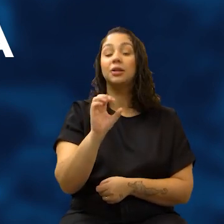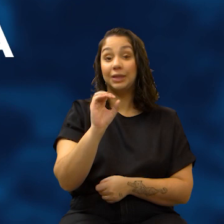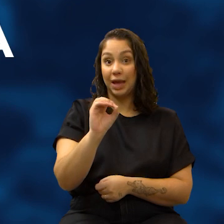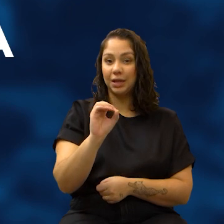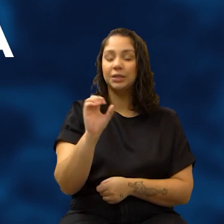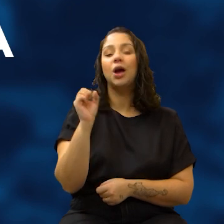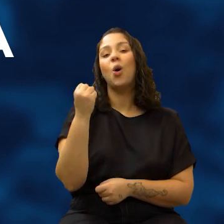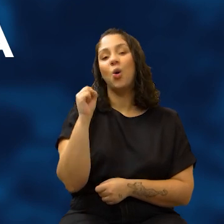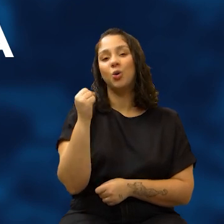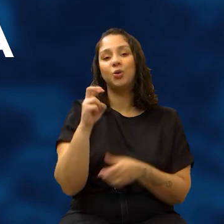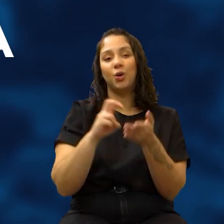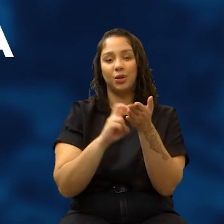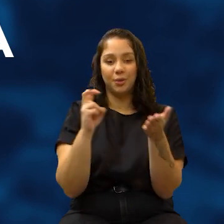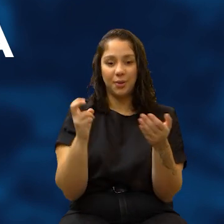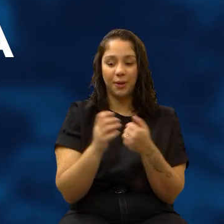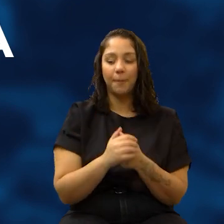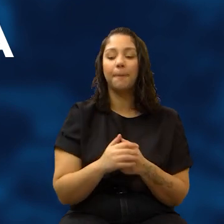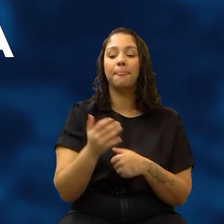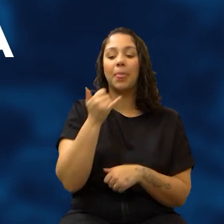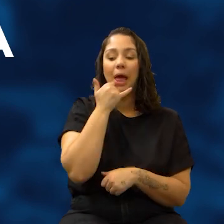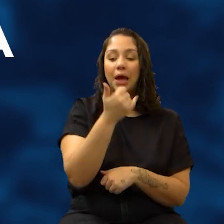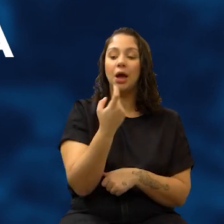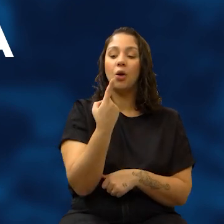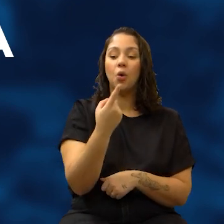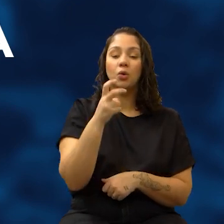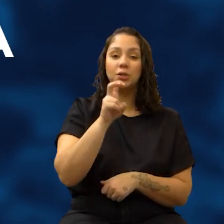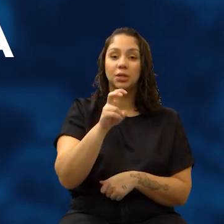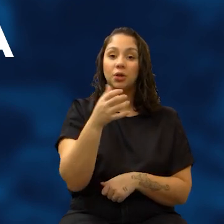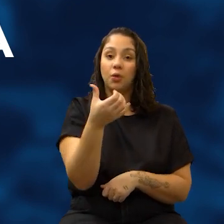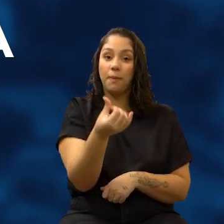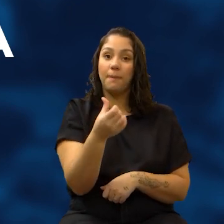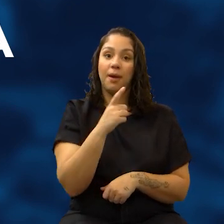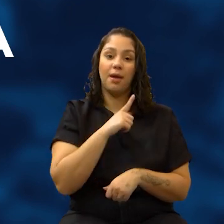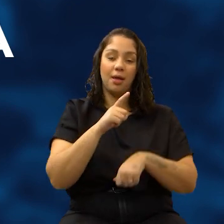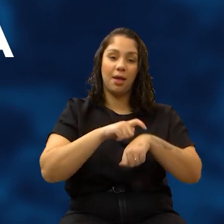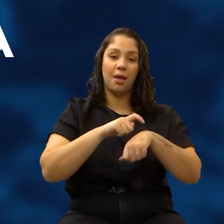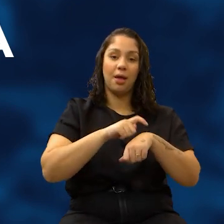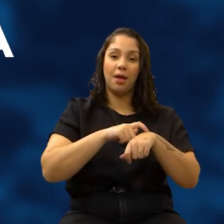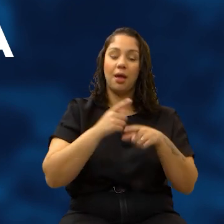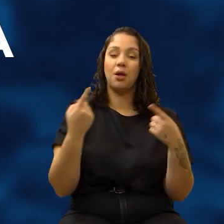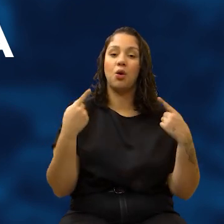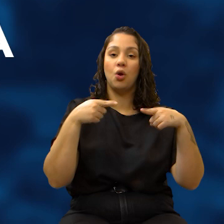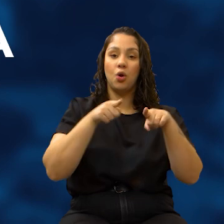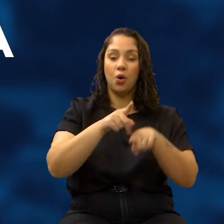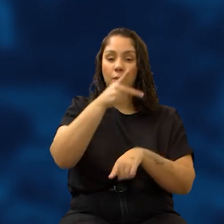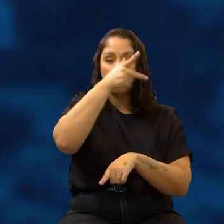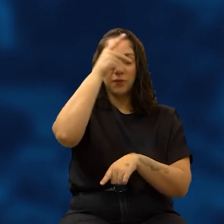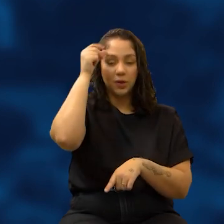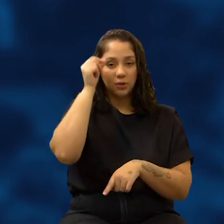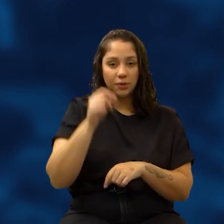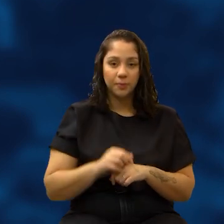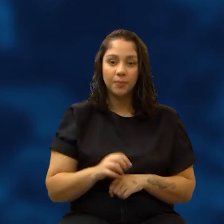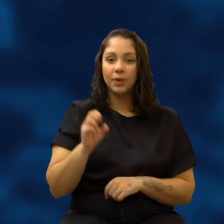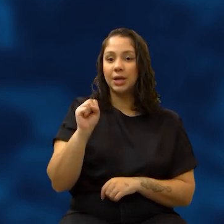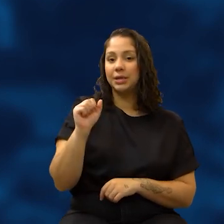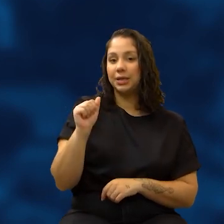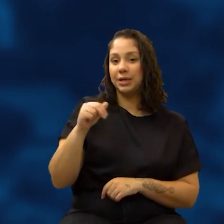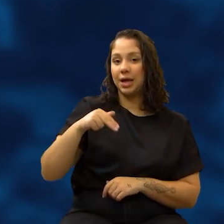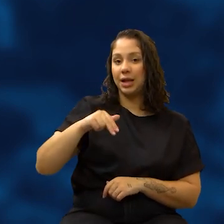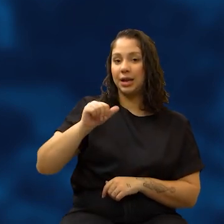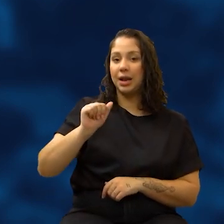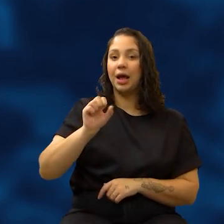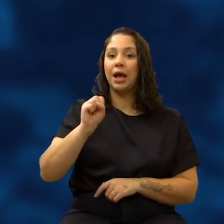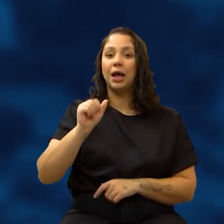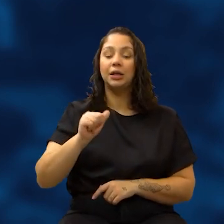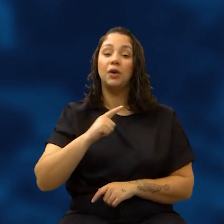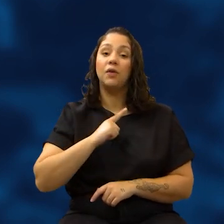8 horas da manhã. O sistema de atendimento 156 segue o expediente da Prefeitura. A Sanasa vai deixar